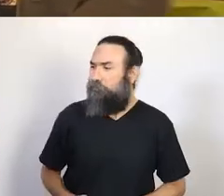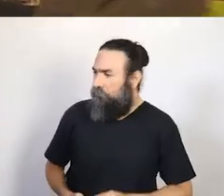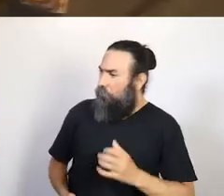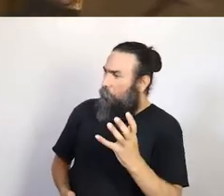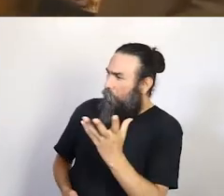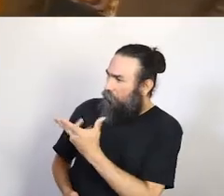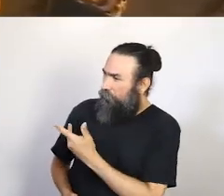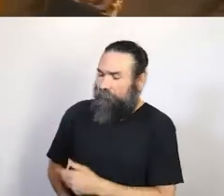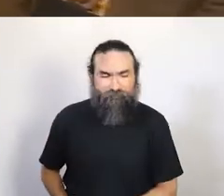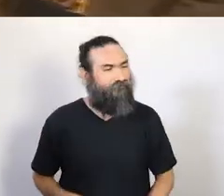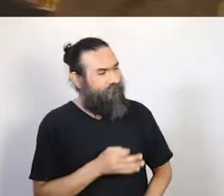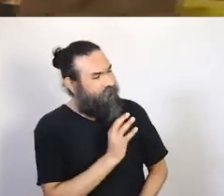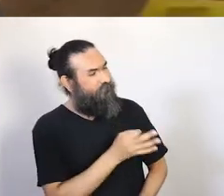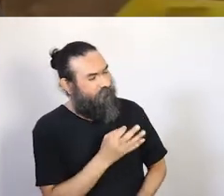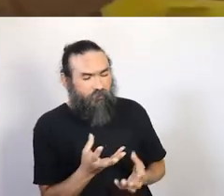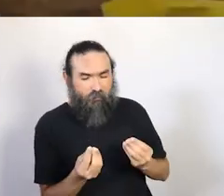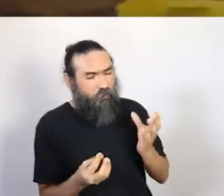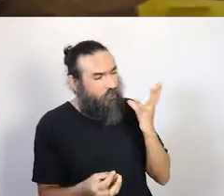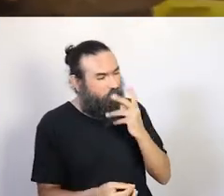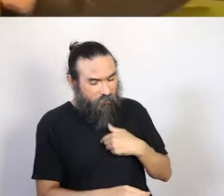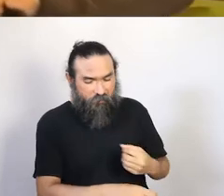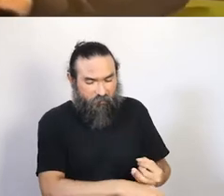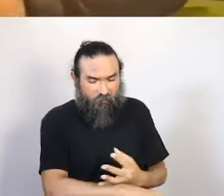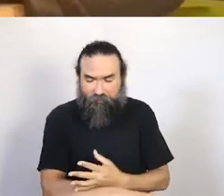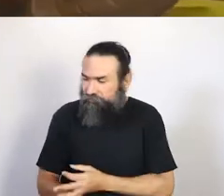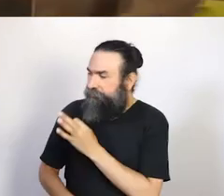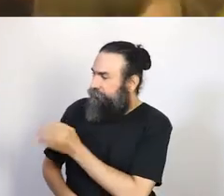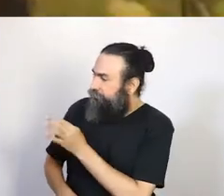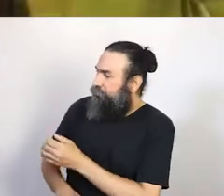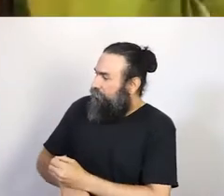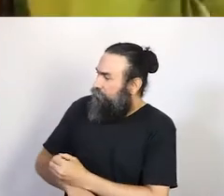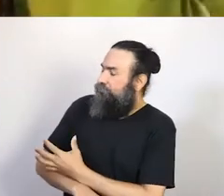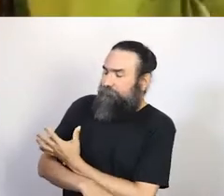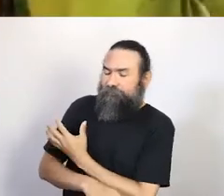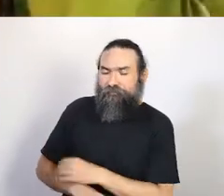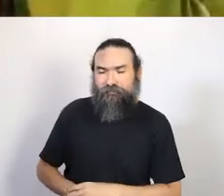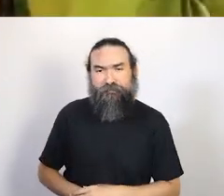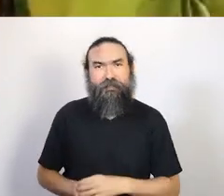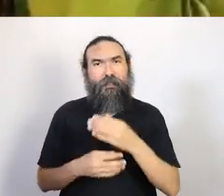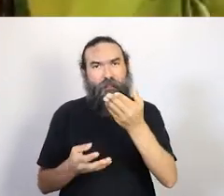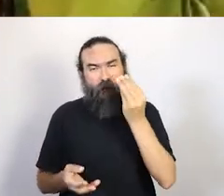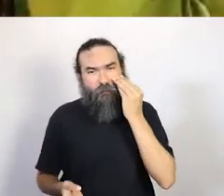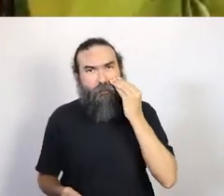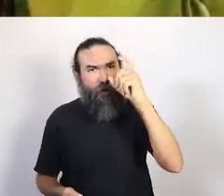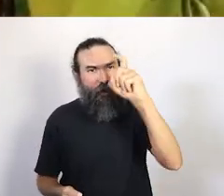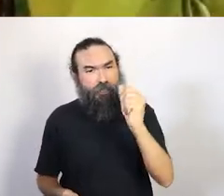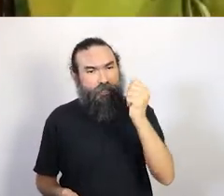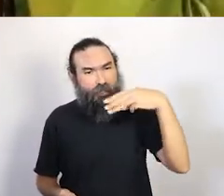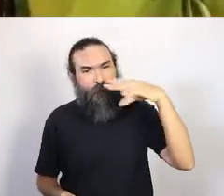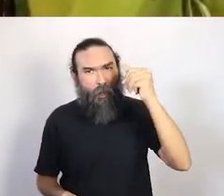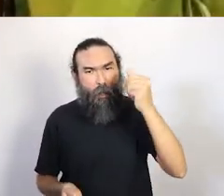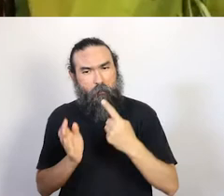Que maravilha, hein, Jefferson? Ô, Juliano, muito lindo, hein? Eu nossa, fico emocionado, viu? Emocionado mesmo, viu? Barriga. Nação Xambá, na